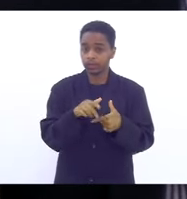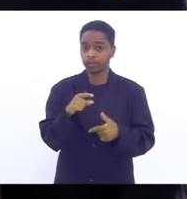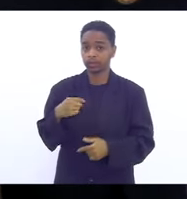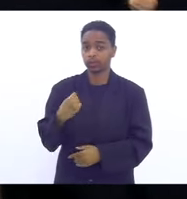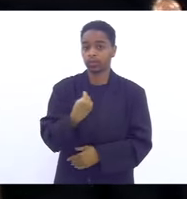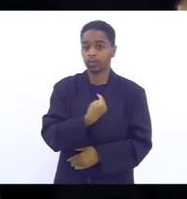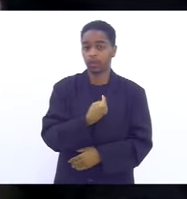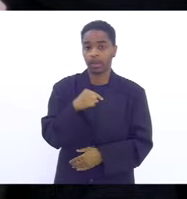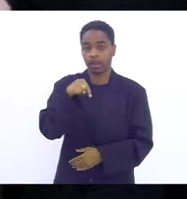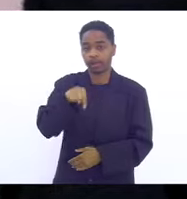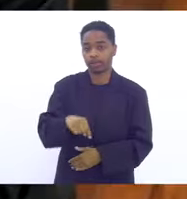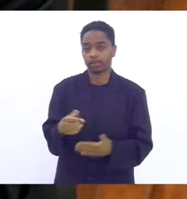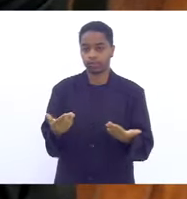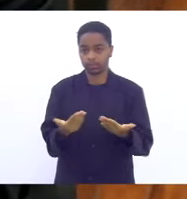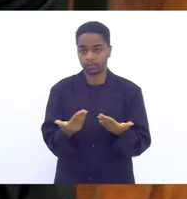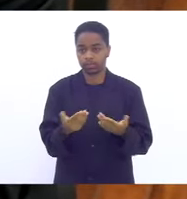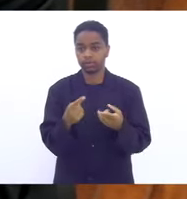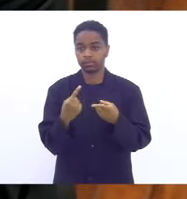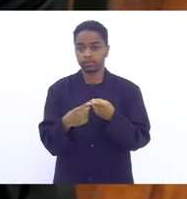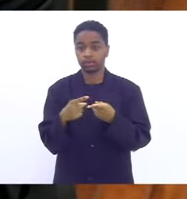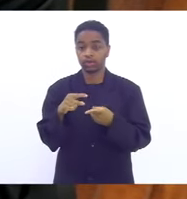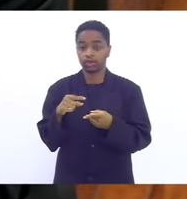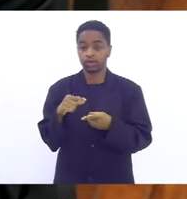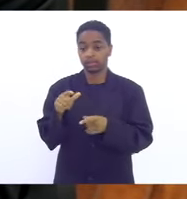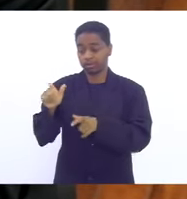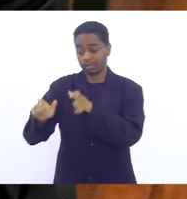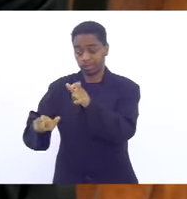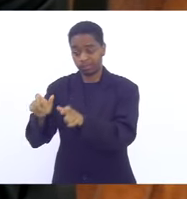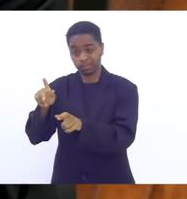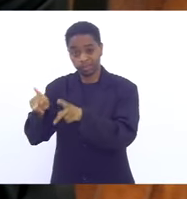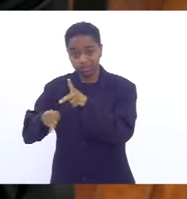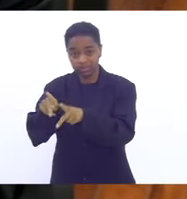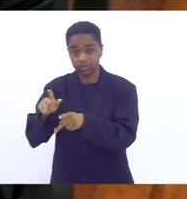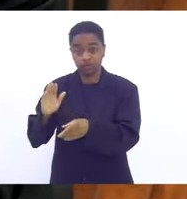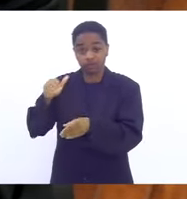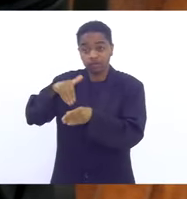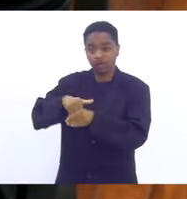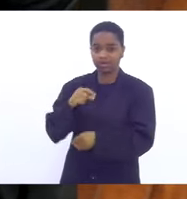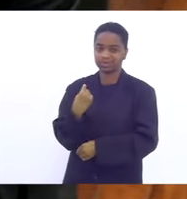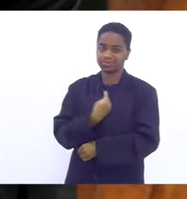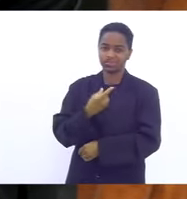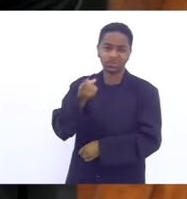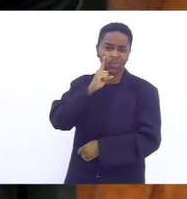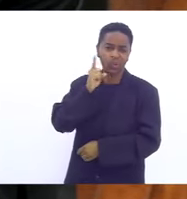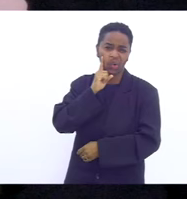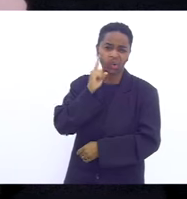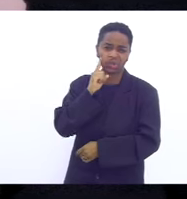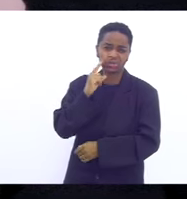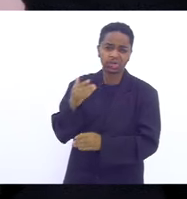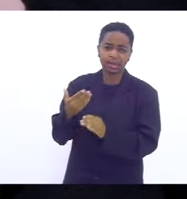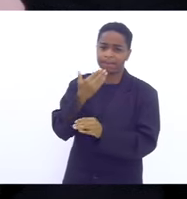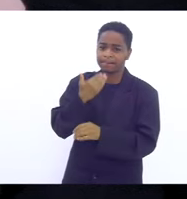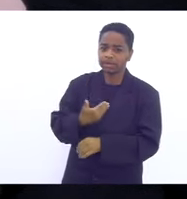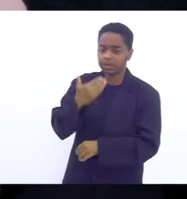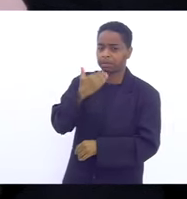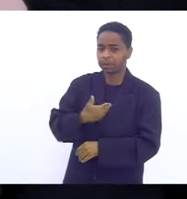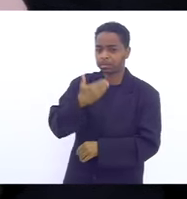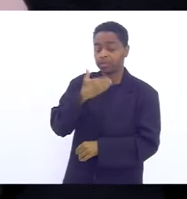isso que nós estamos aqui, porque hoje são os eleitores que cobram todo dia a gente. Todo dia estão cobrando a gente que a gente possa